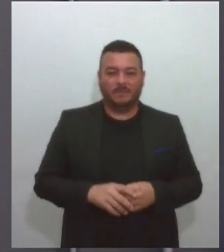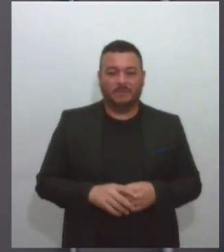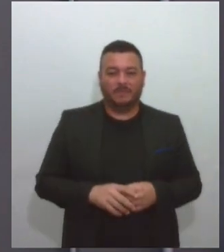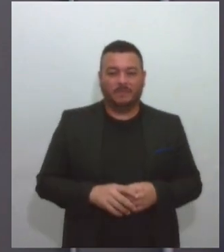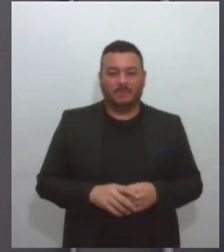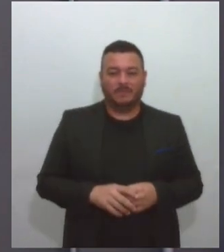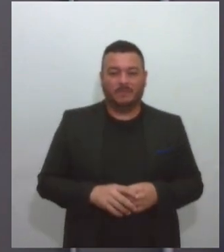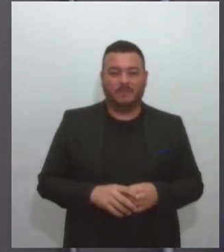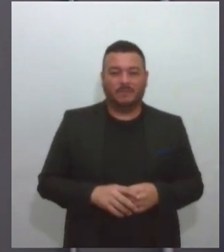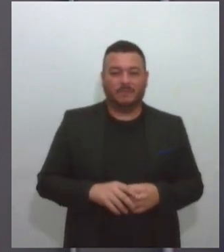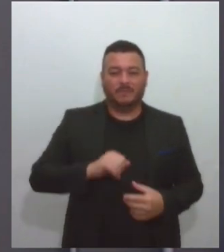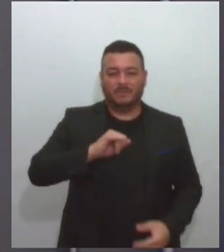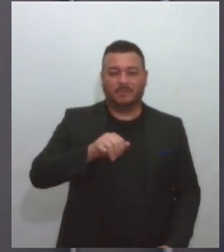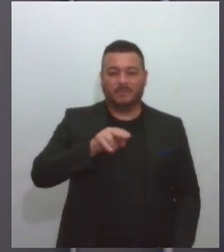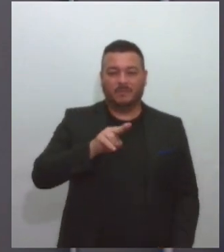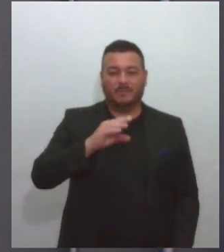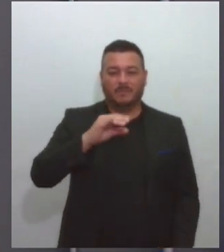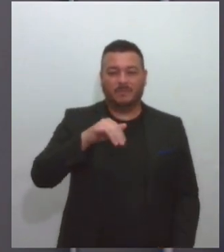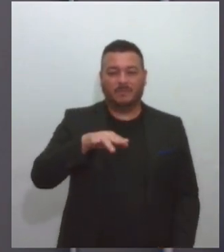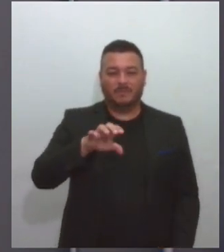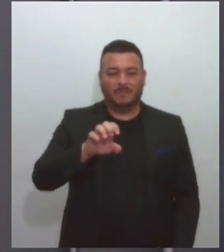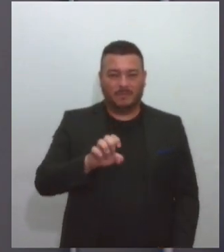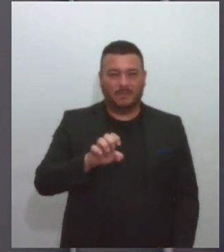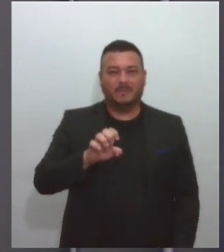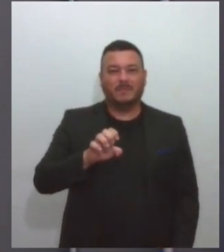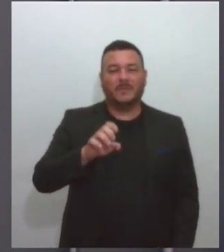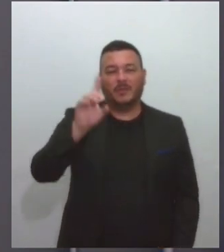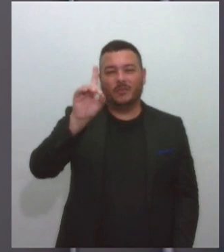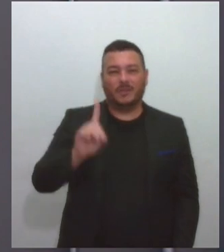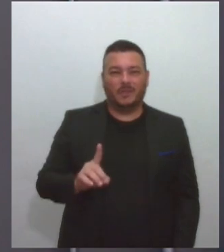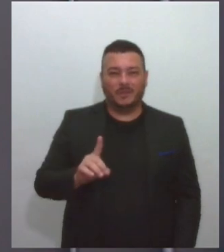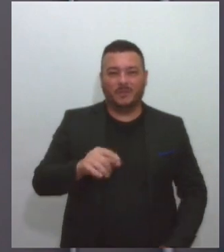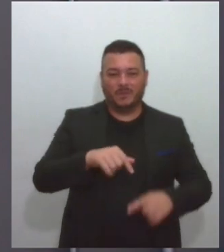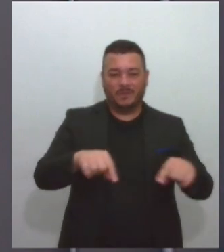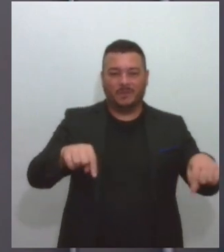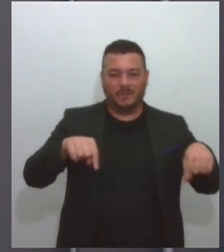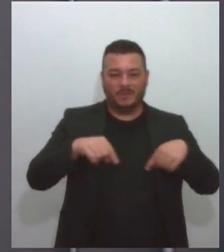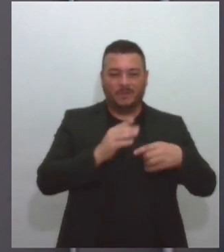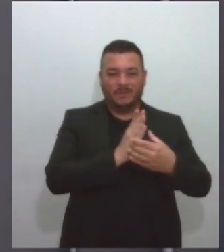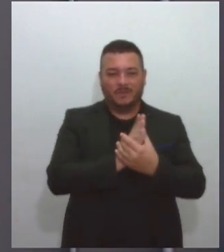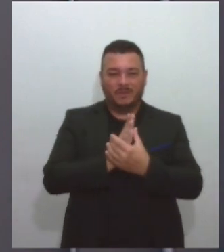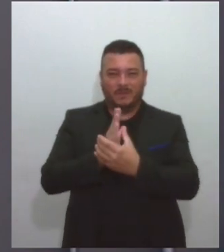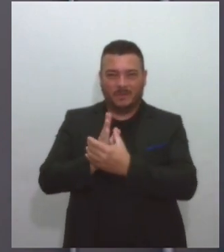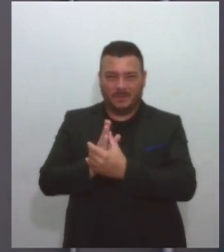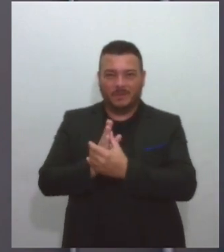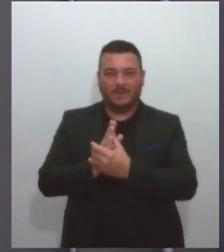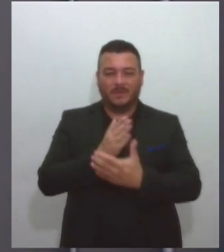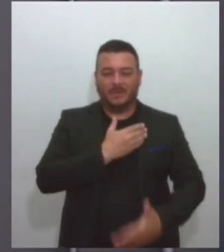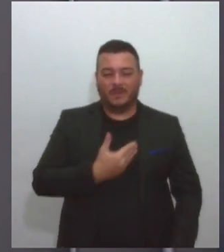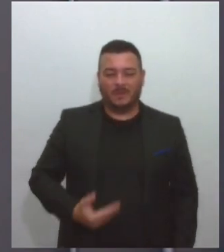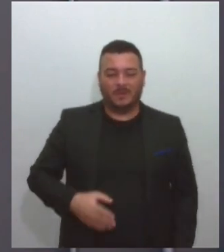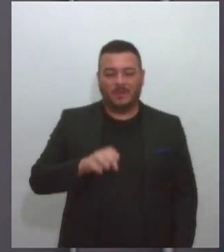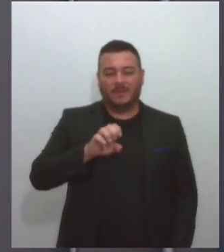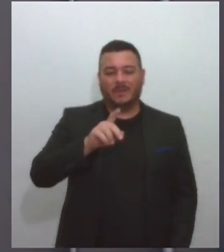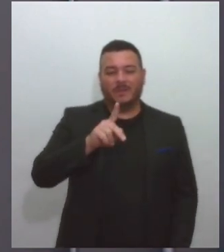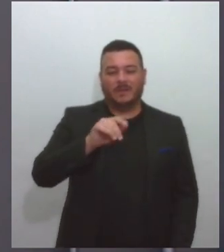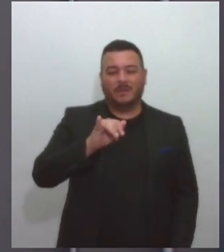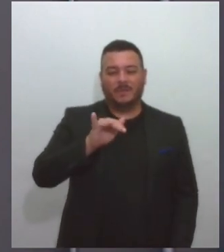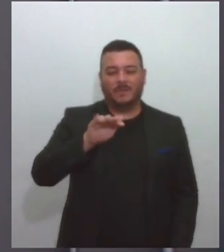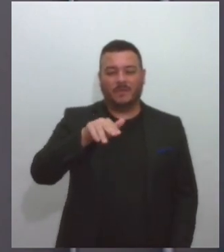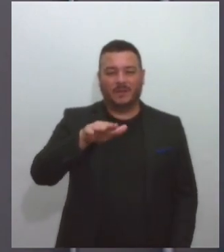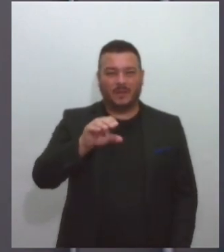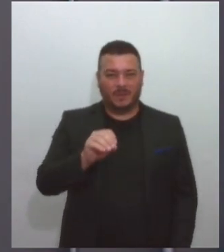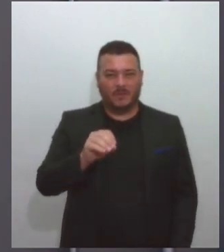Jussiane Maria Santos de Jesus, diretora da Biblioteca Pública Estadual Epifânio Doria, muito obrigado pela